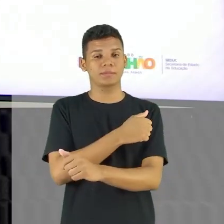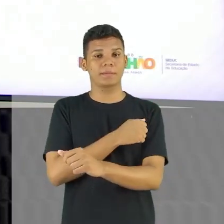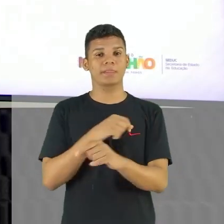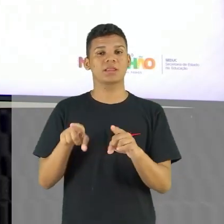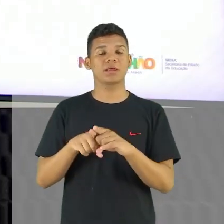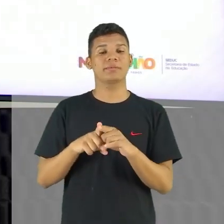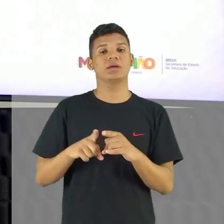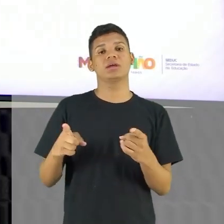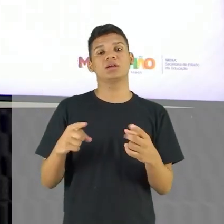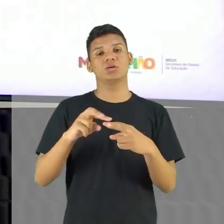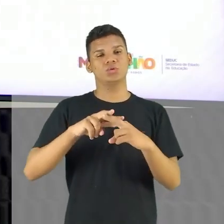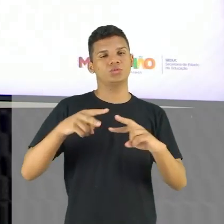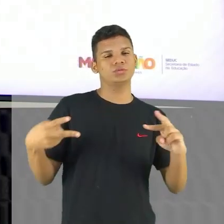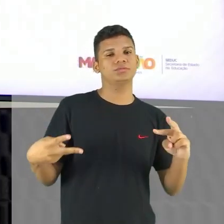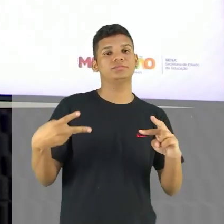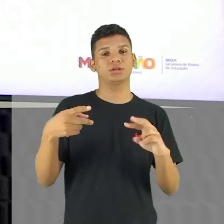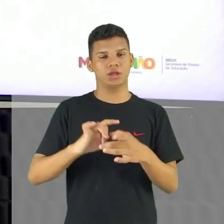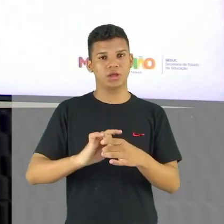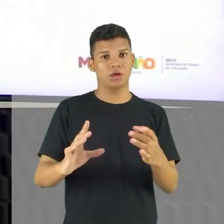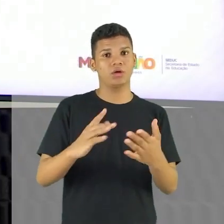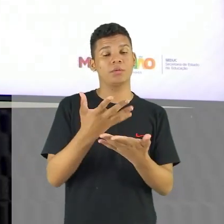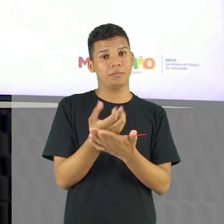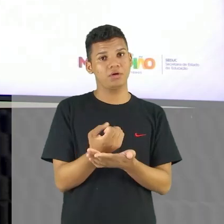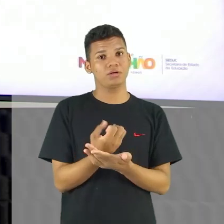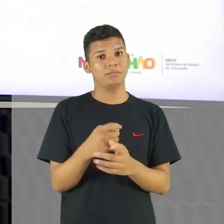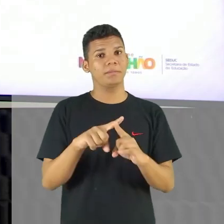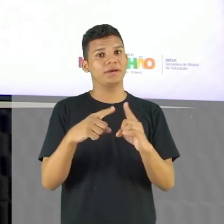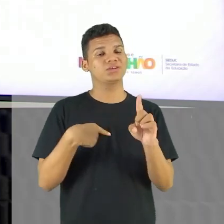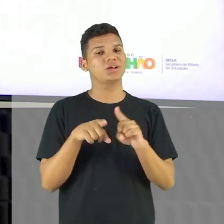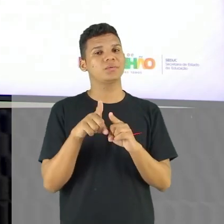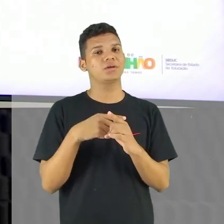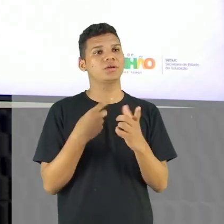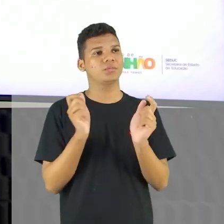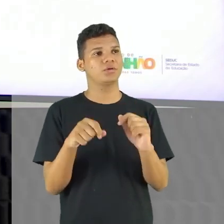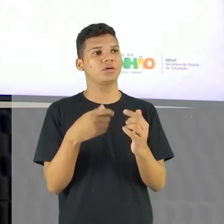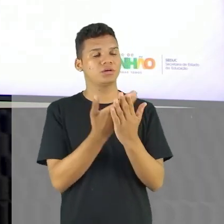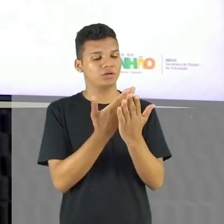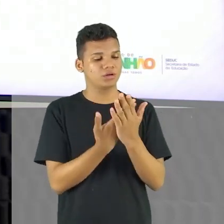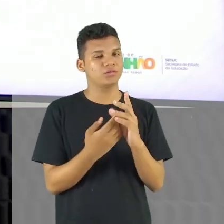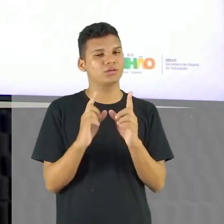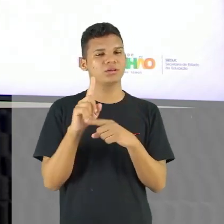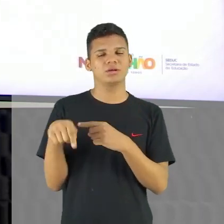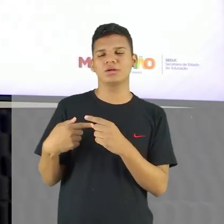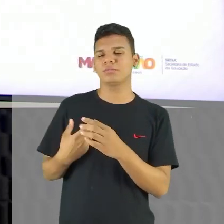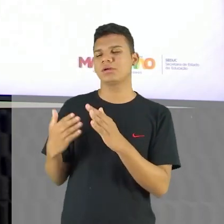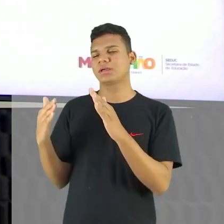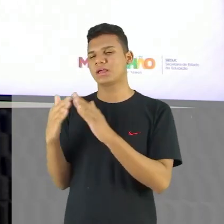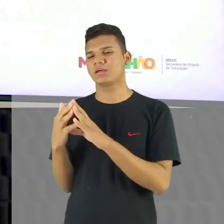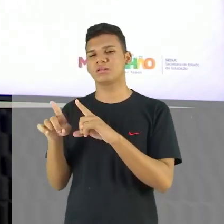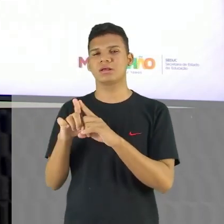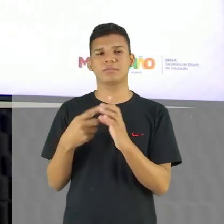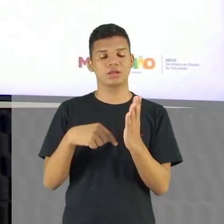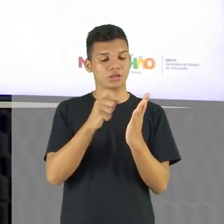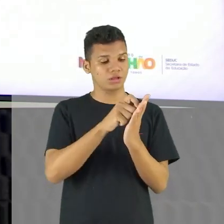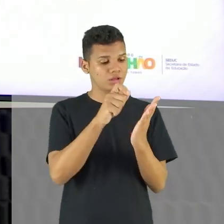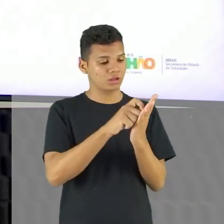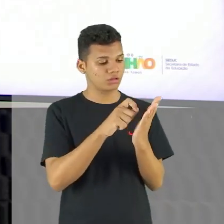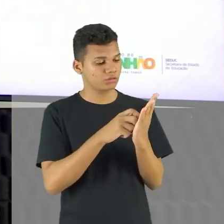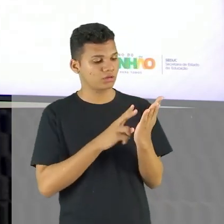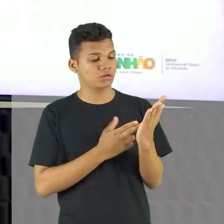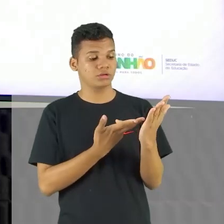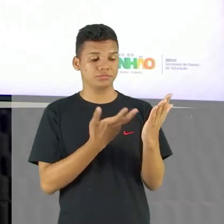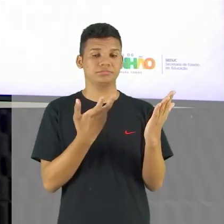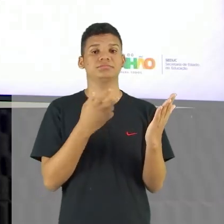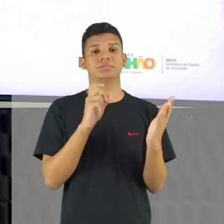no link. As questões que nós vamos trabalhar aqui, você vai poder aí em casa, marcar, riscar. Deixe